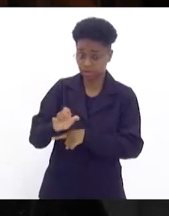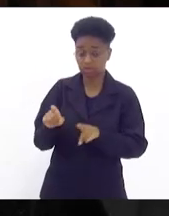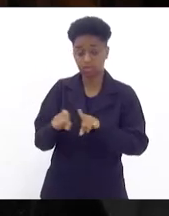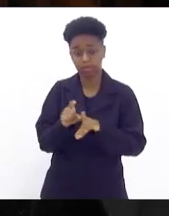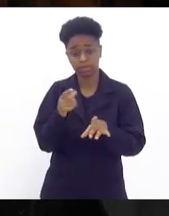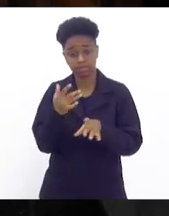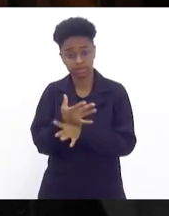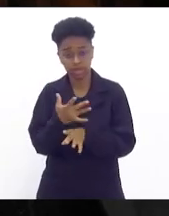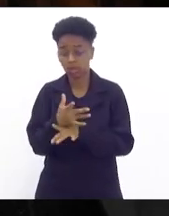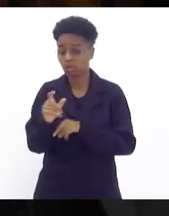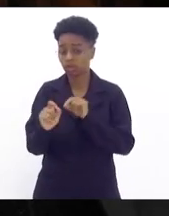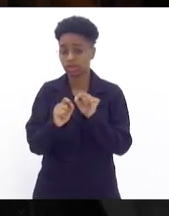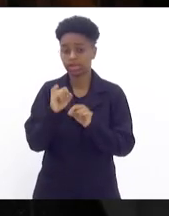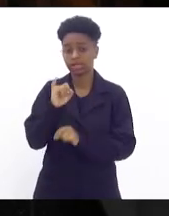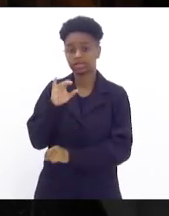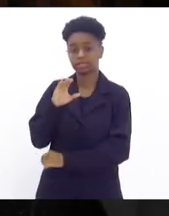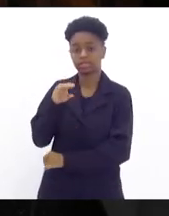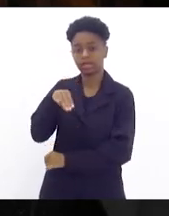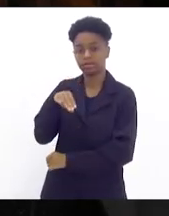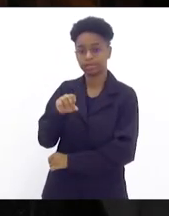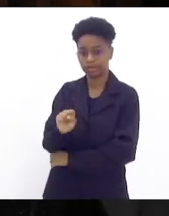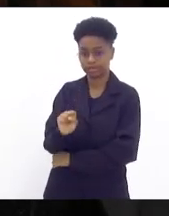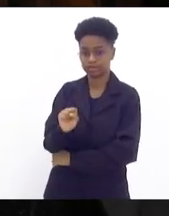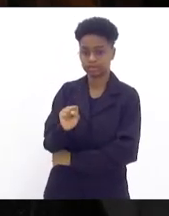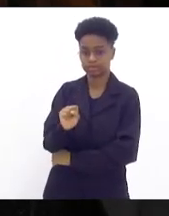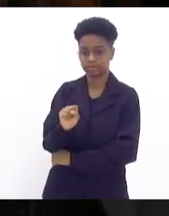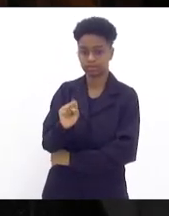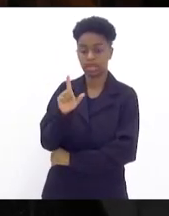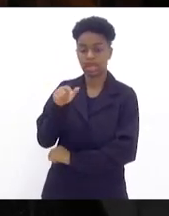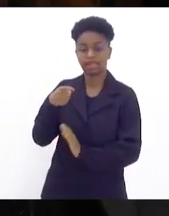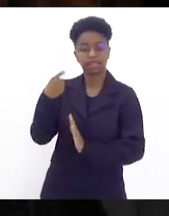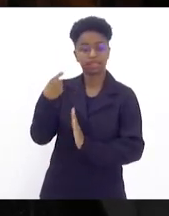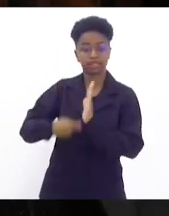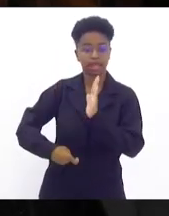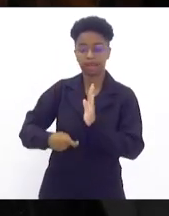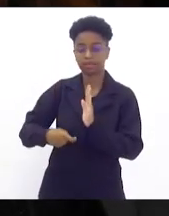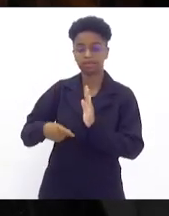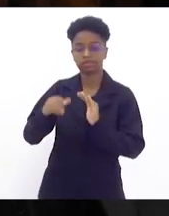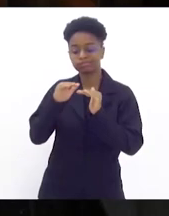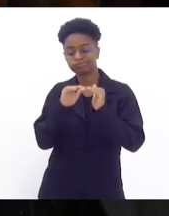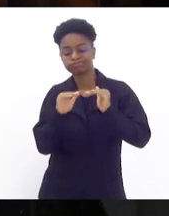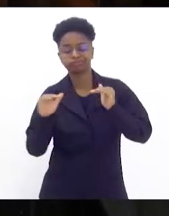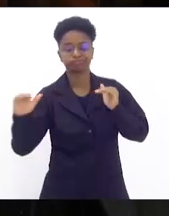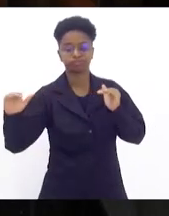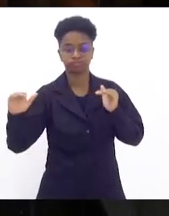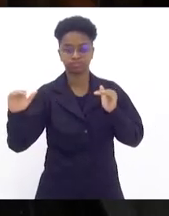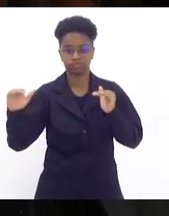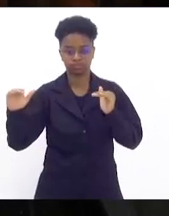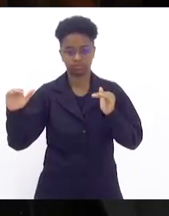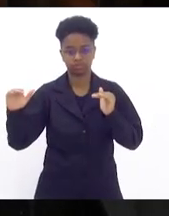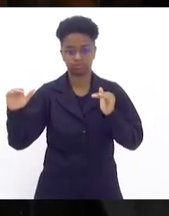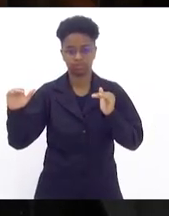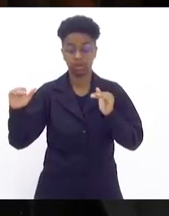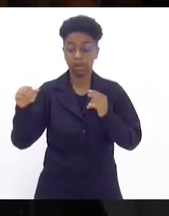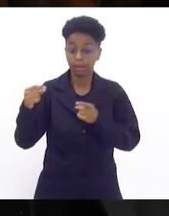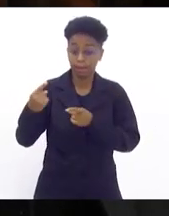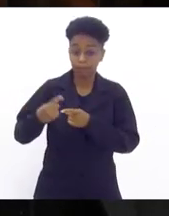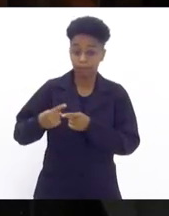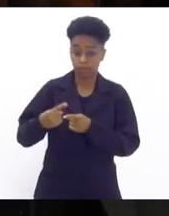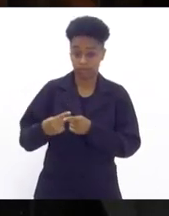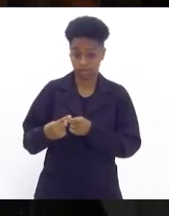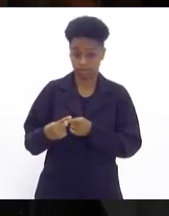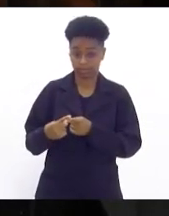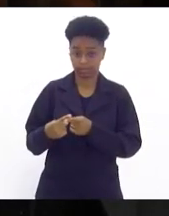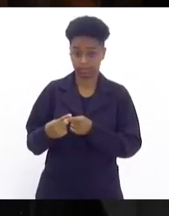é o ICMS um tributo horizontal porque quando